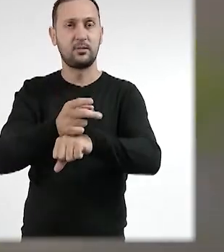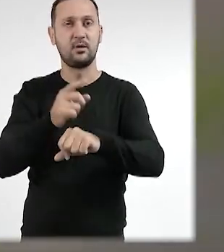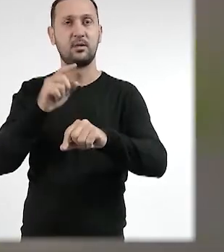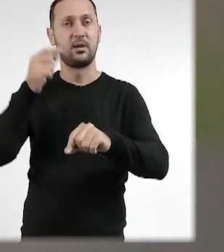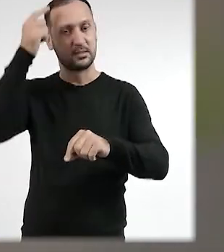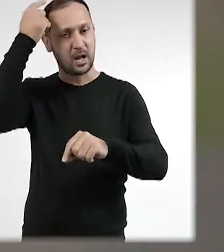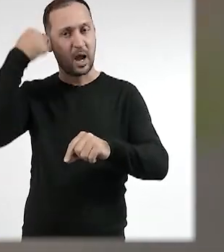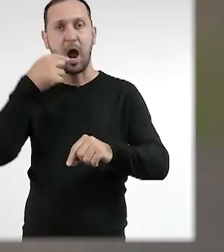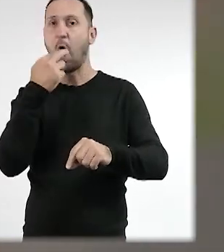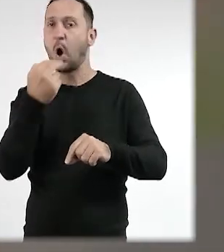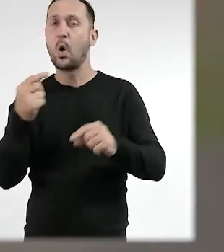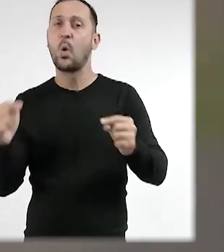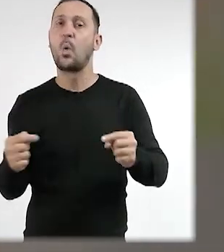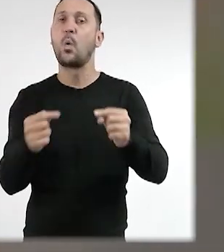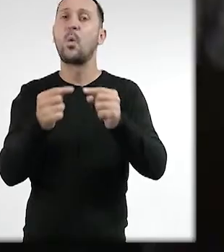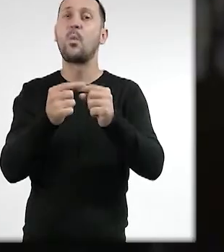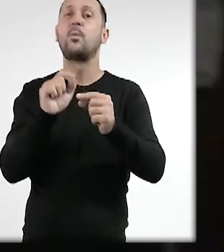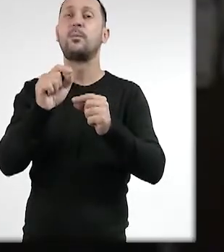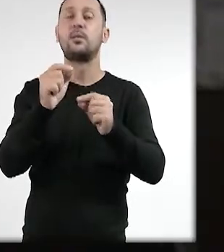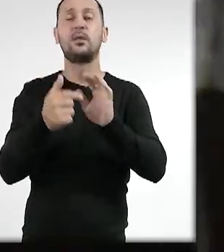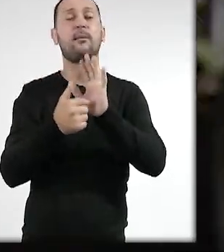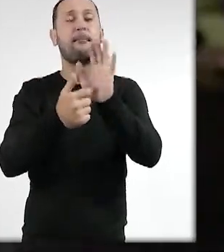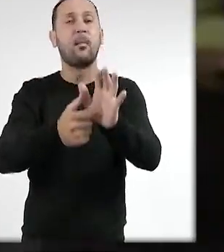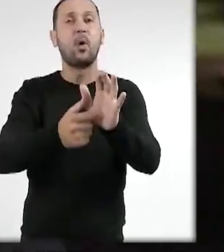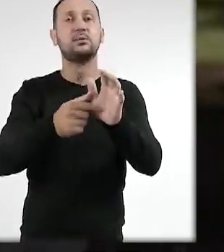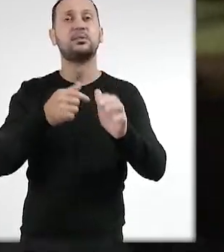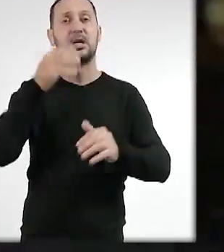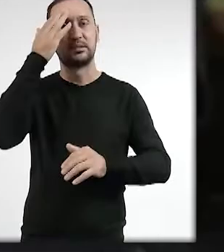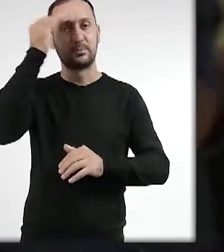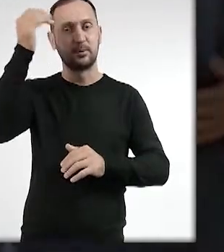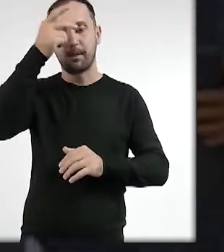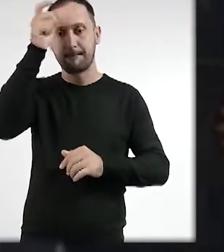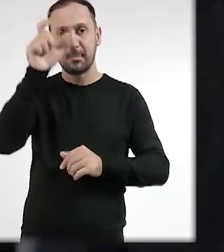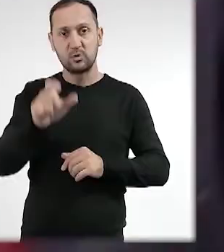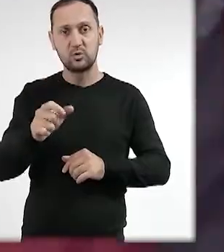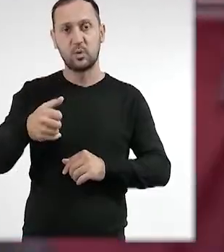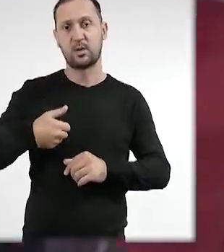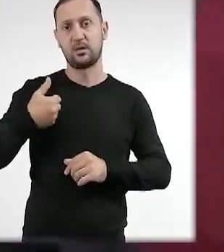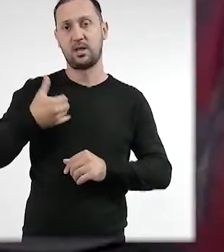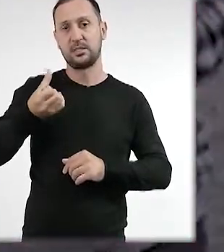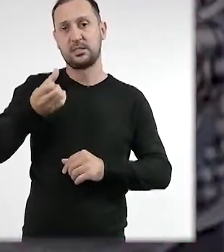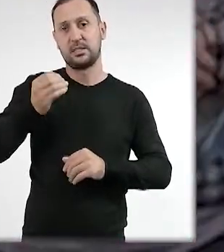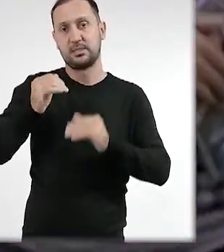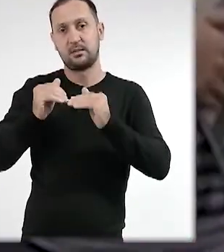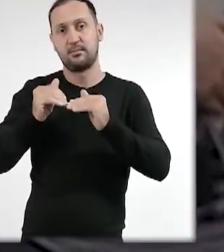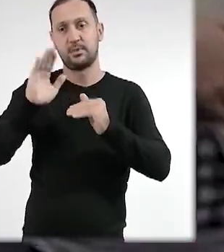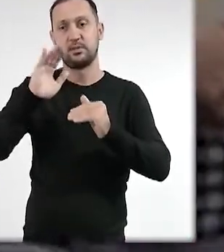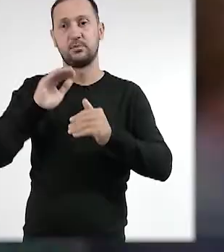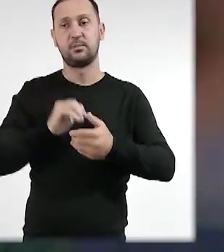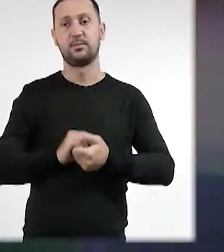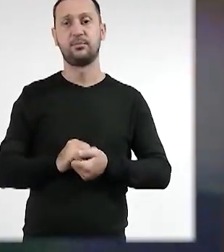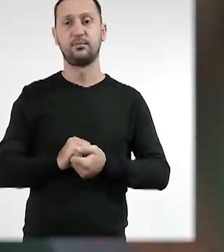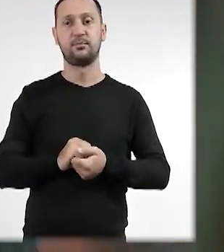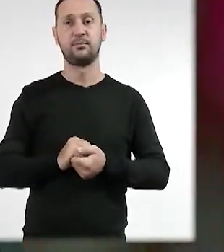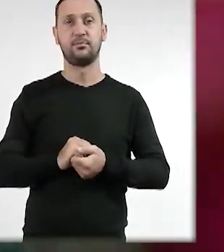cabelos grisalhos, que simbolizam a sabedoria e maturidade de quem já tem mais de 60 anos.